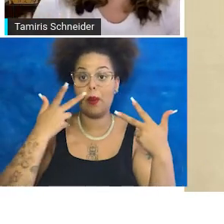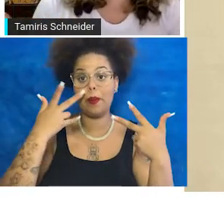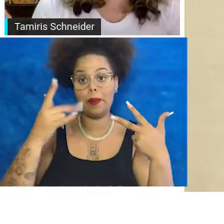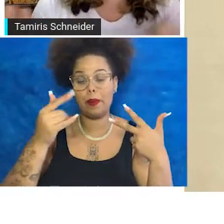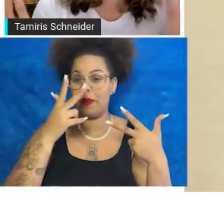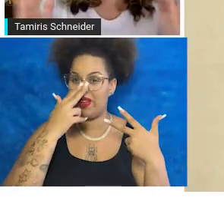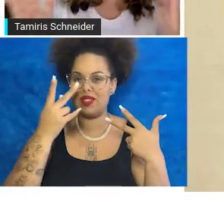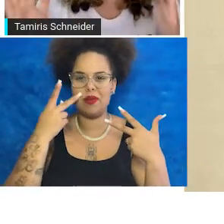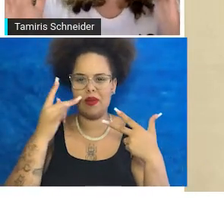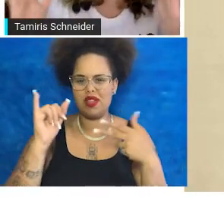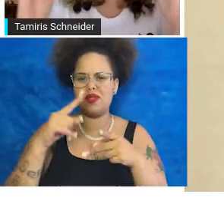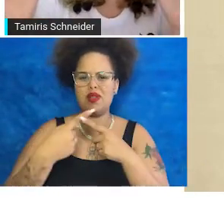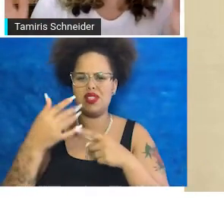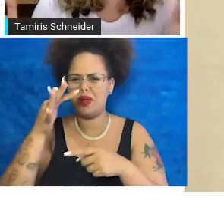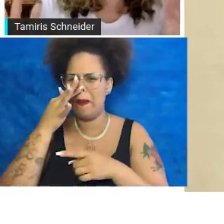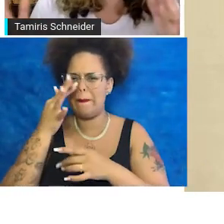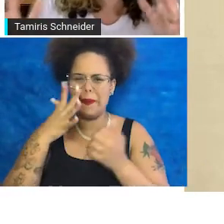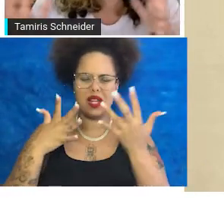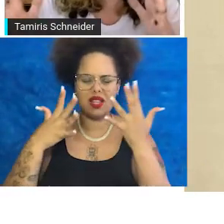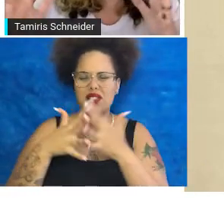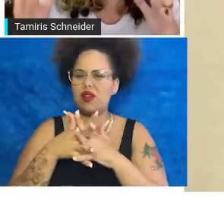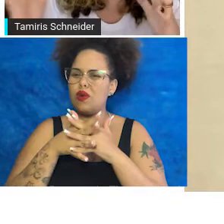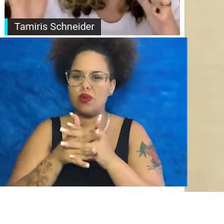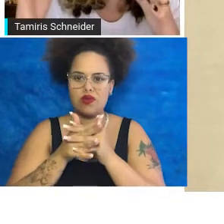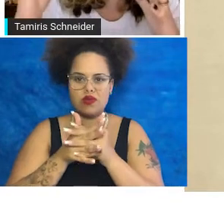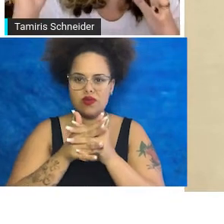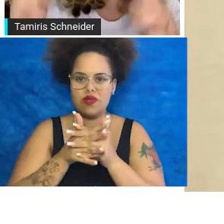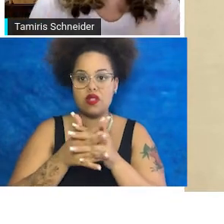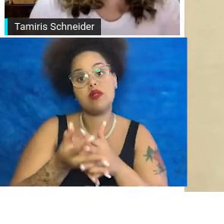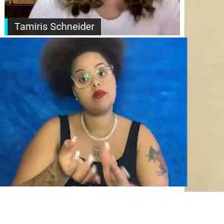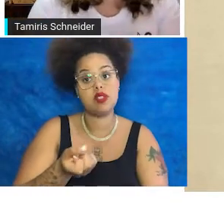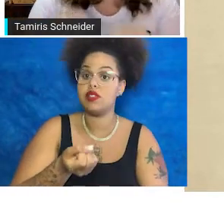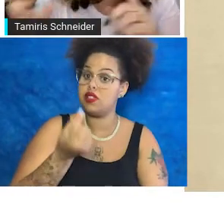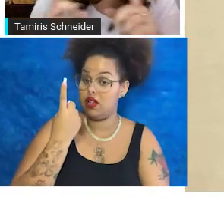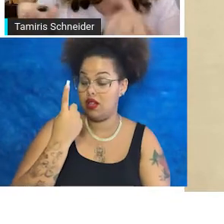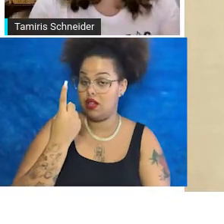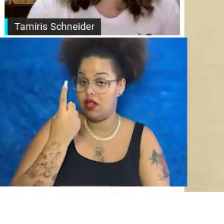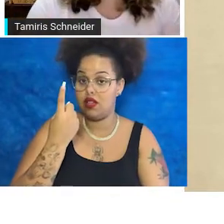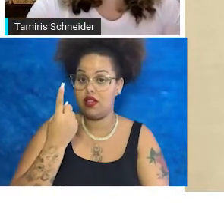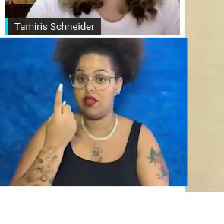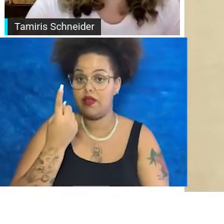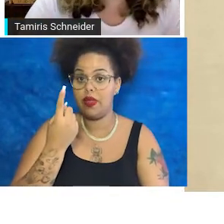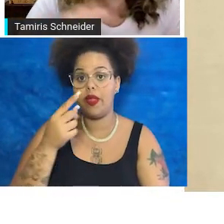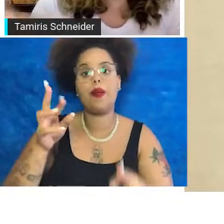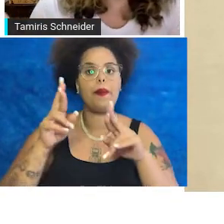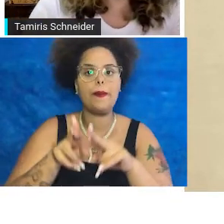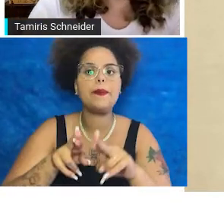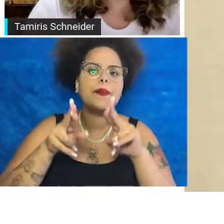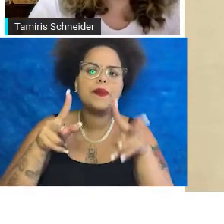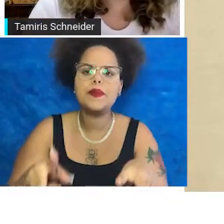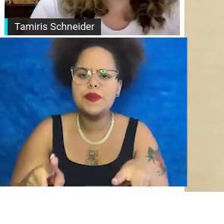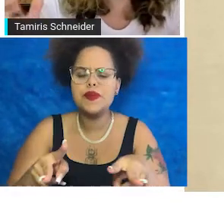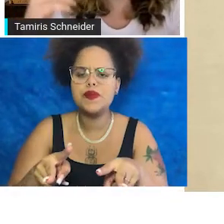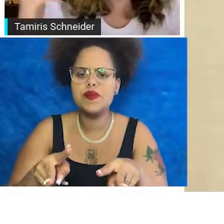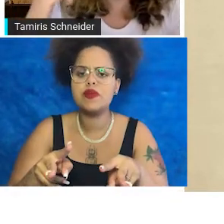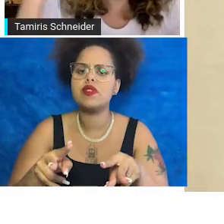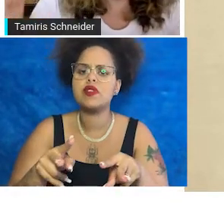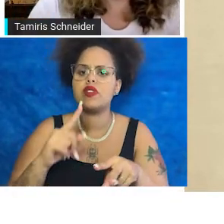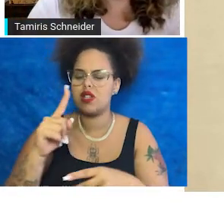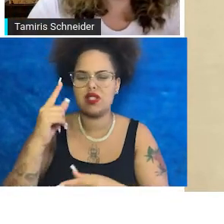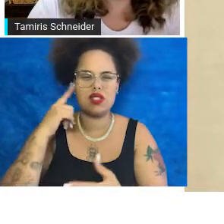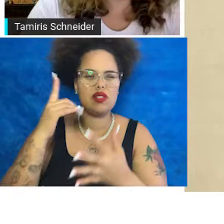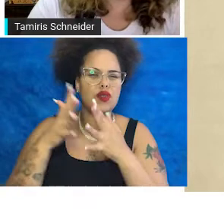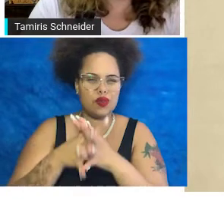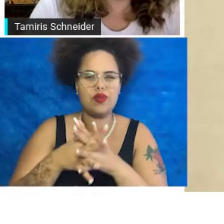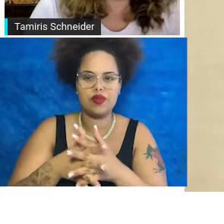mas tem as plantas que são confusas, são uma coisa meio estranha, para essa diferença aí e essa confusão